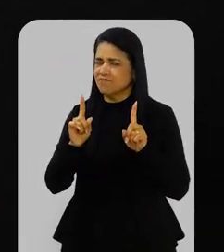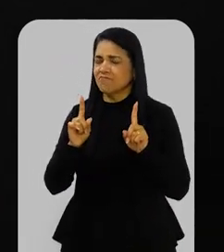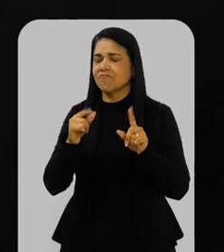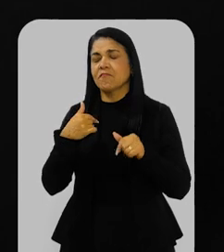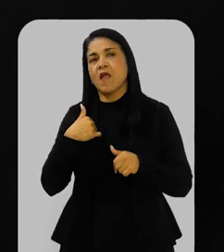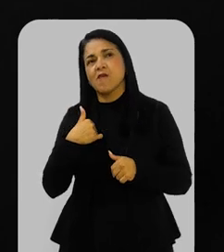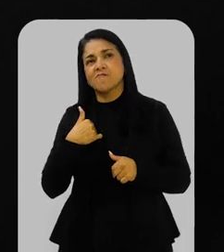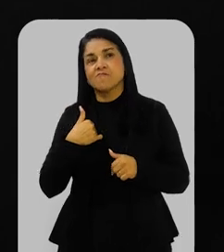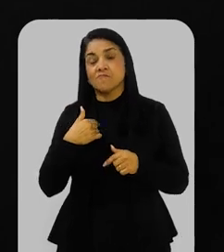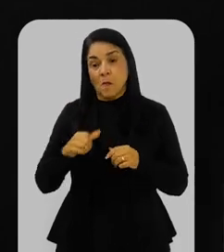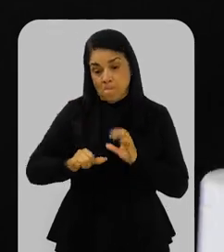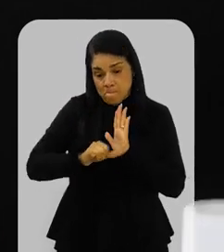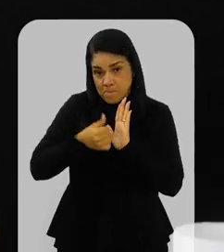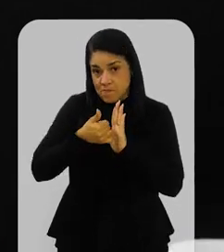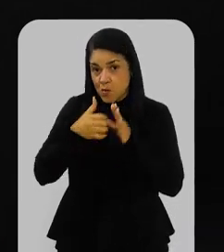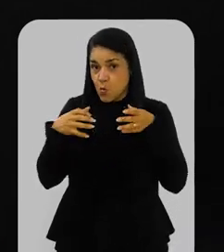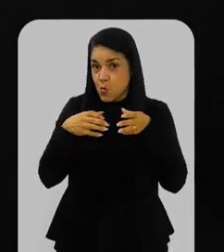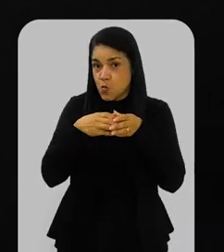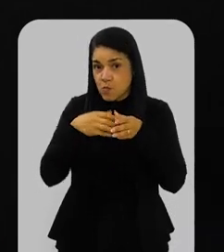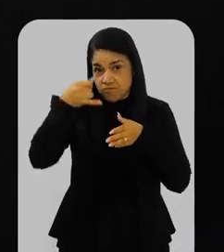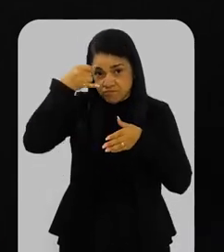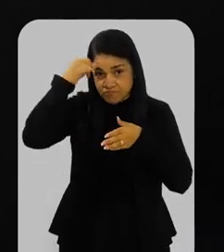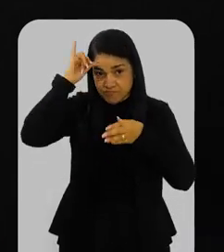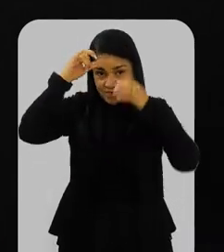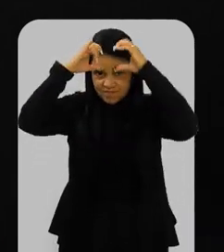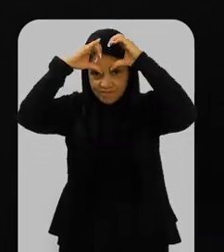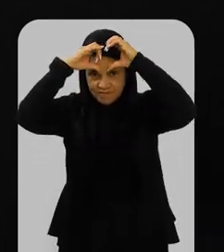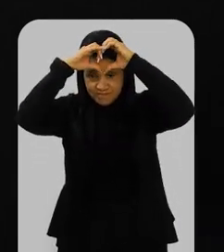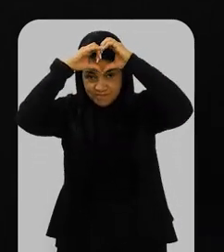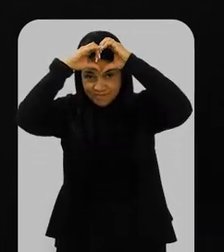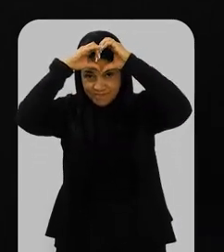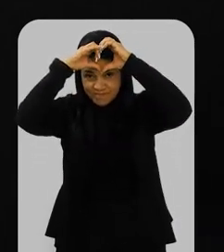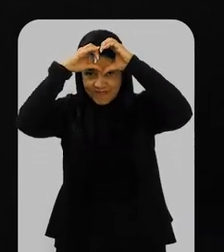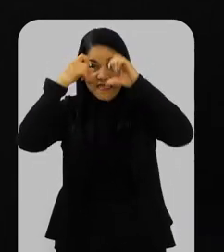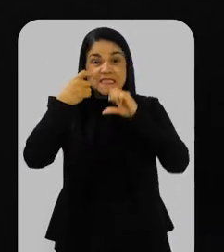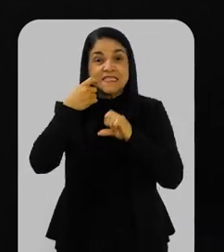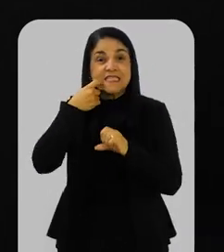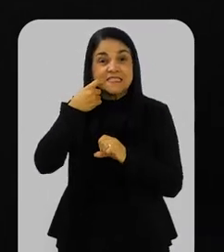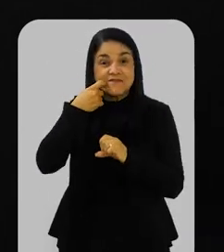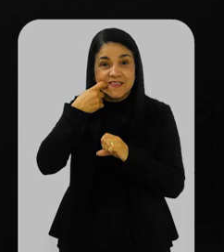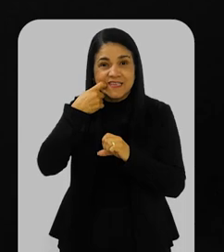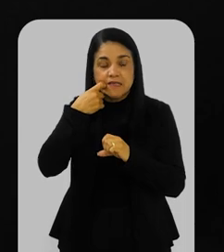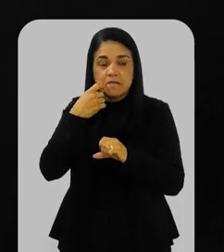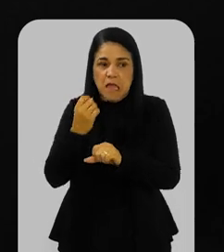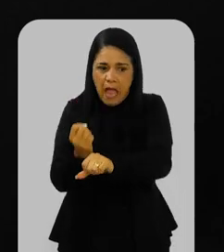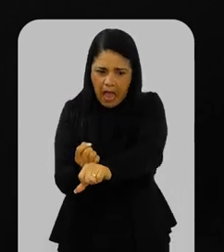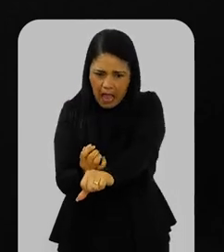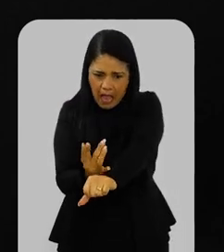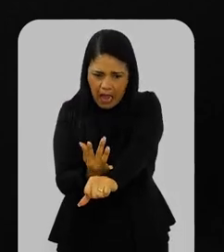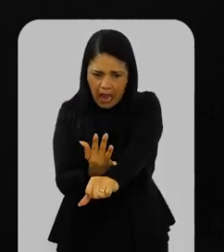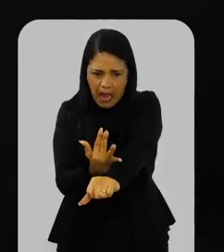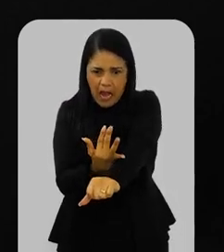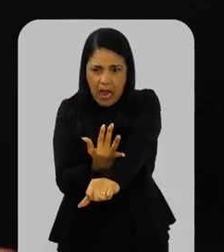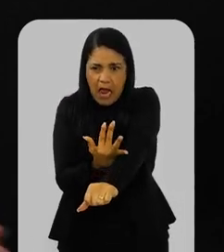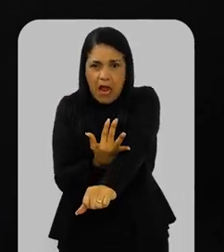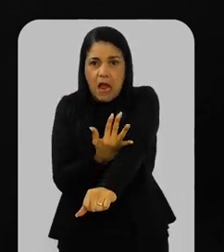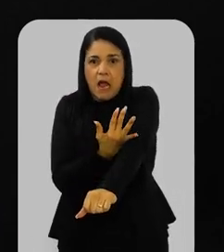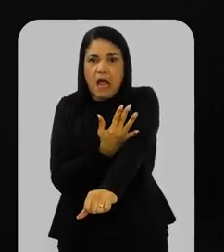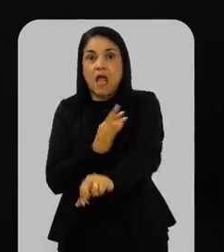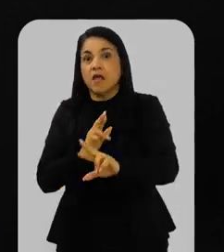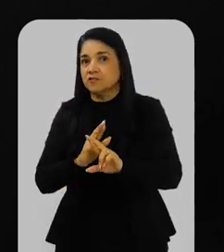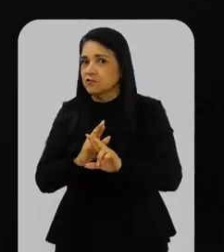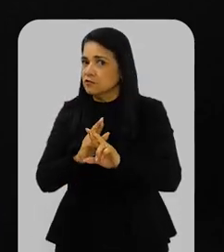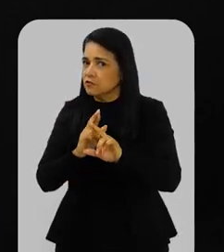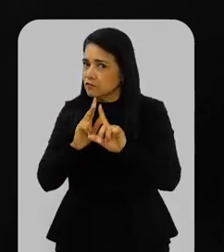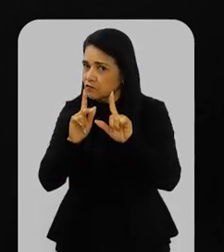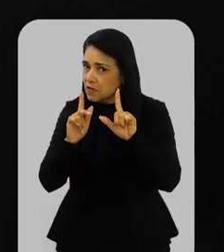diferença, não. Aí o Garantido foi o primeiro a se apresentar naquele ano, na sexta-feira. Não vou dizer que eu não me arrepiei, não. Deu um...